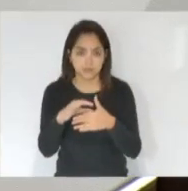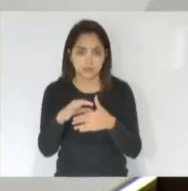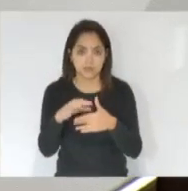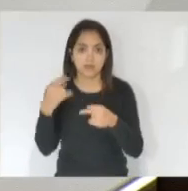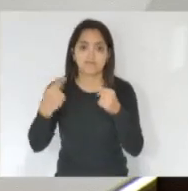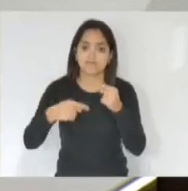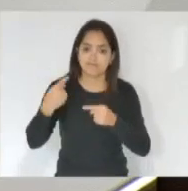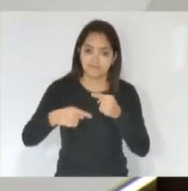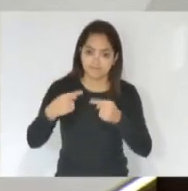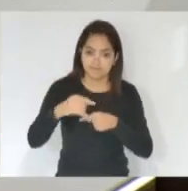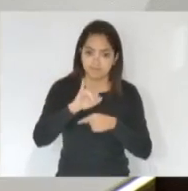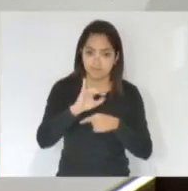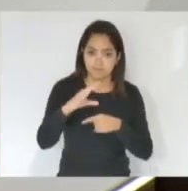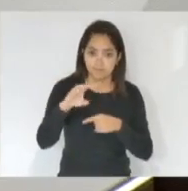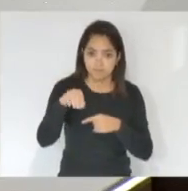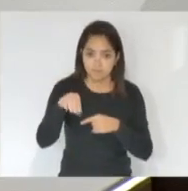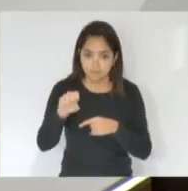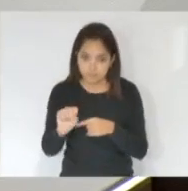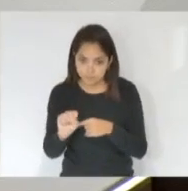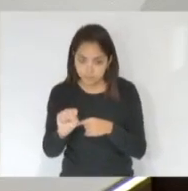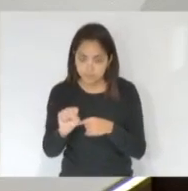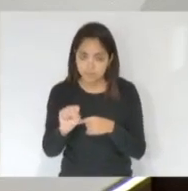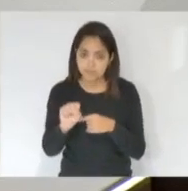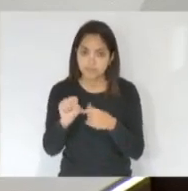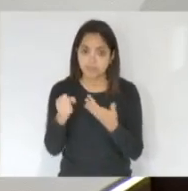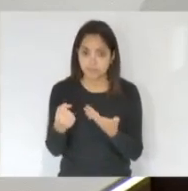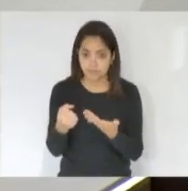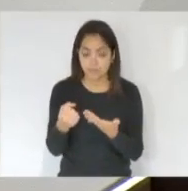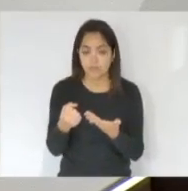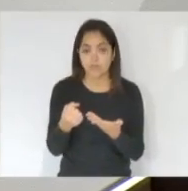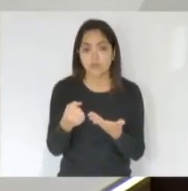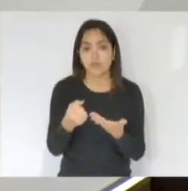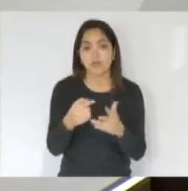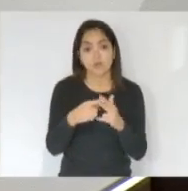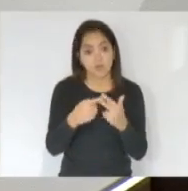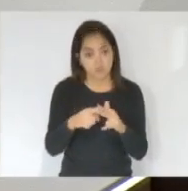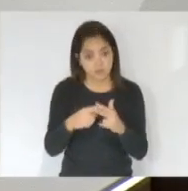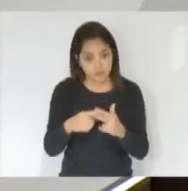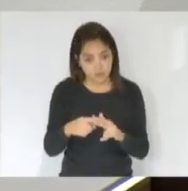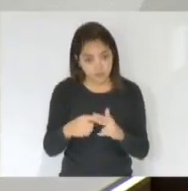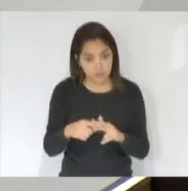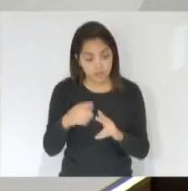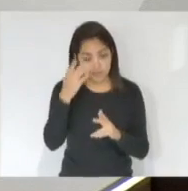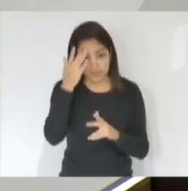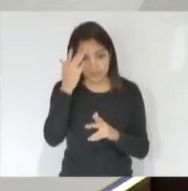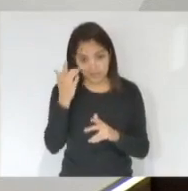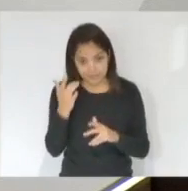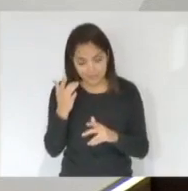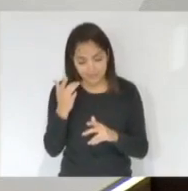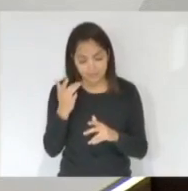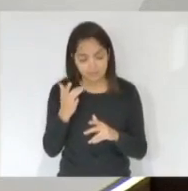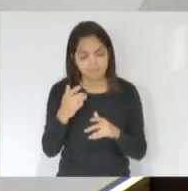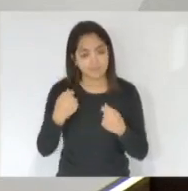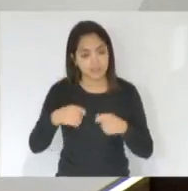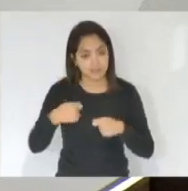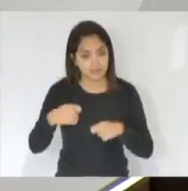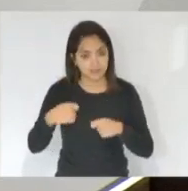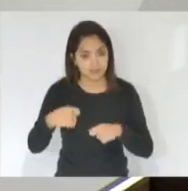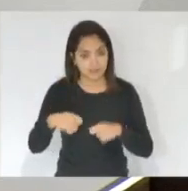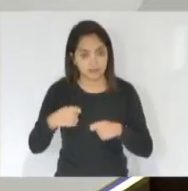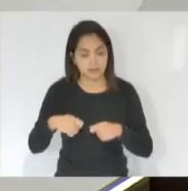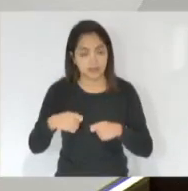de ICMS do Estado, com os reparos que nós vamos fazer amanhã, com certeza,